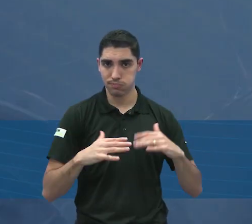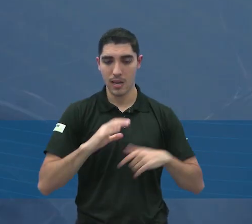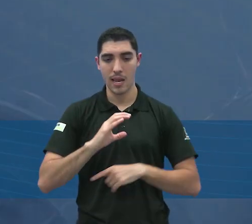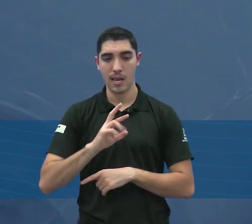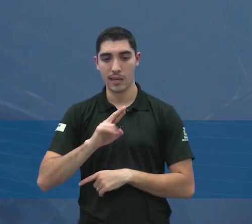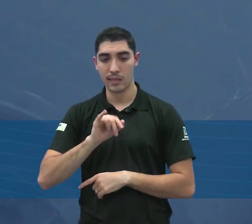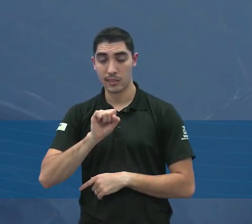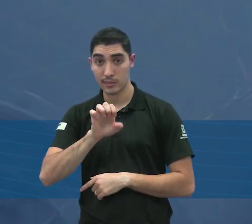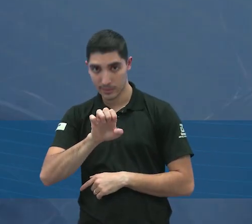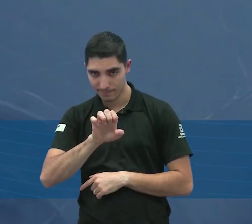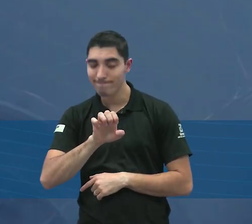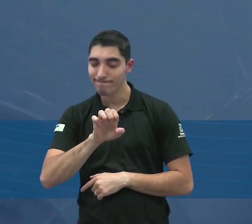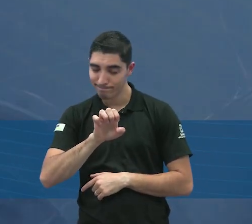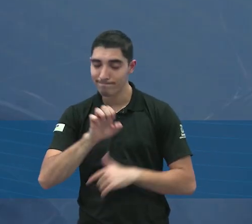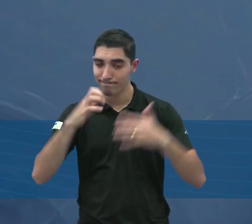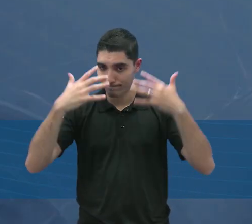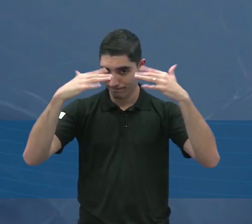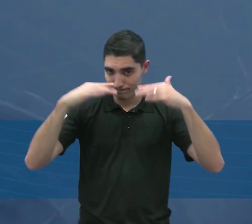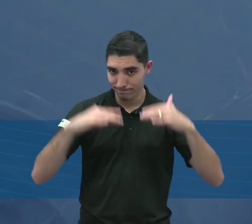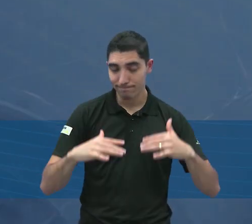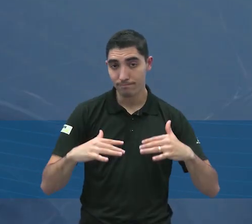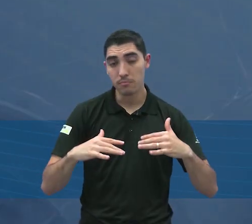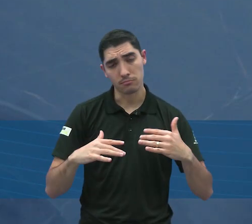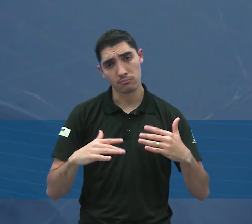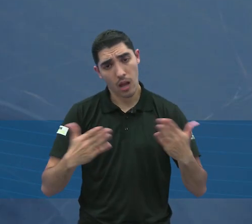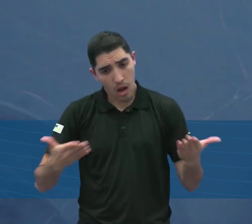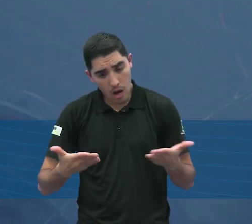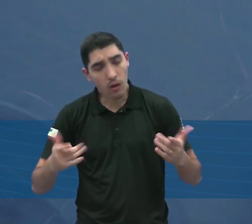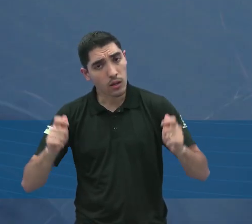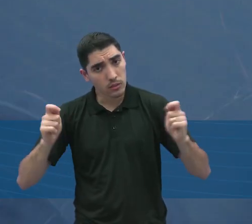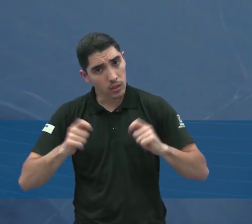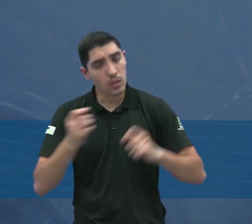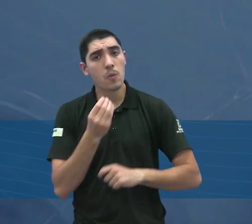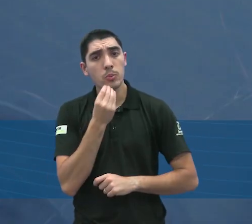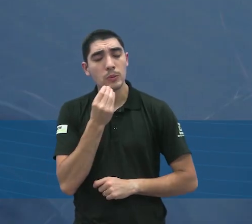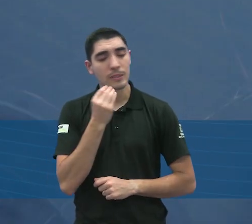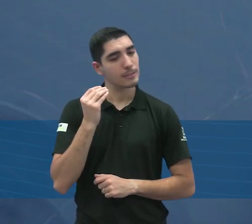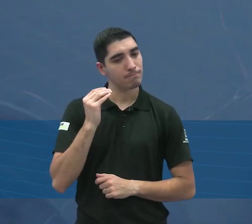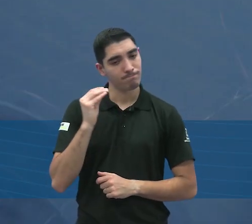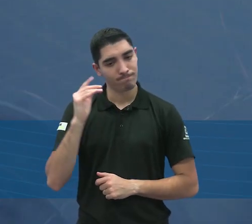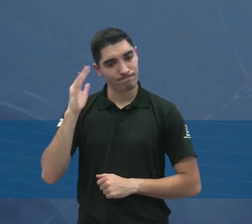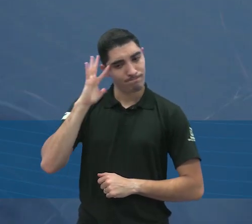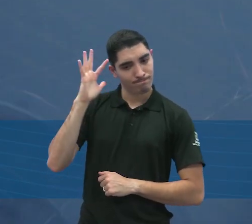né, ele pode, sim, crescer, né, alcançar